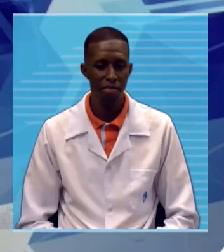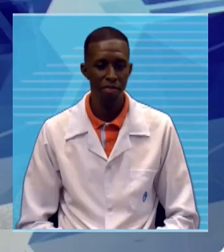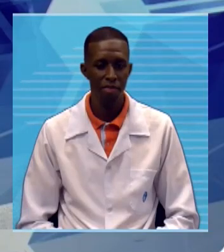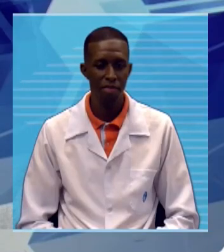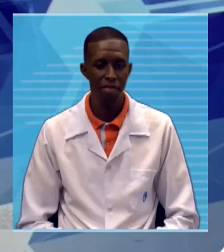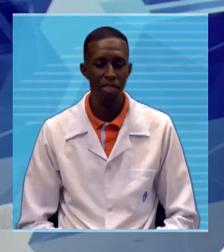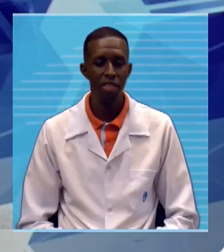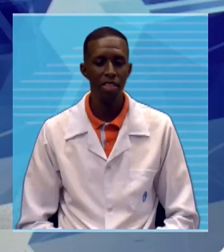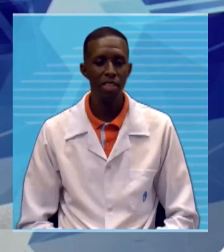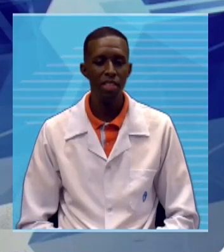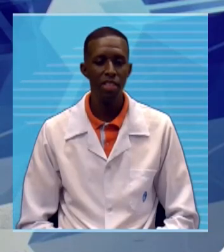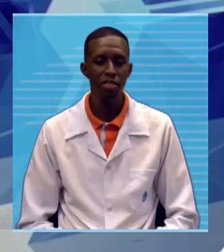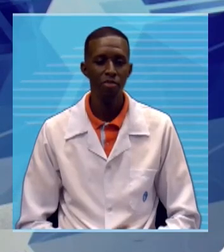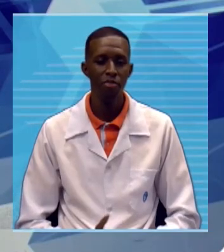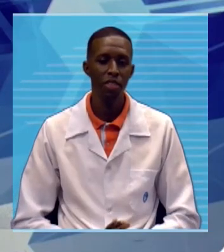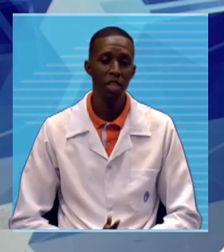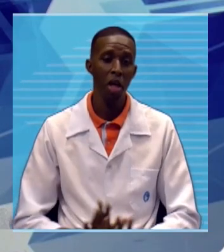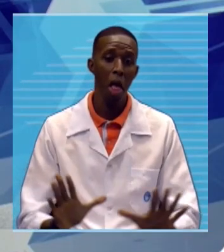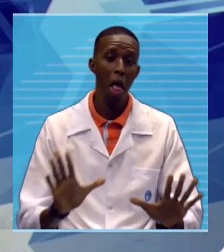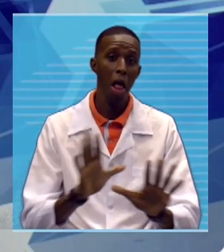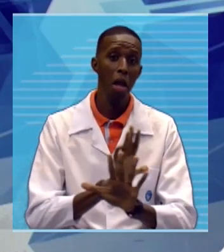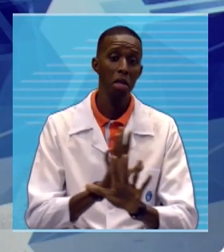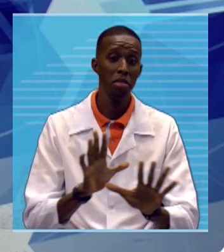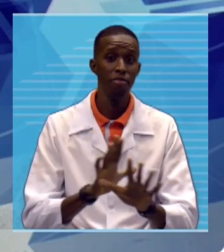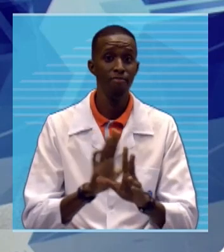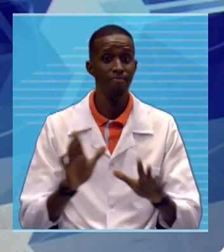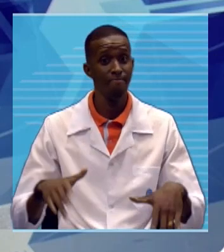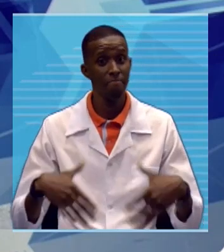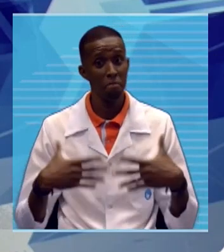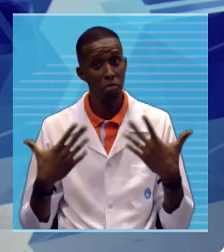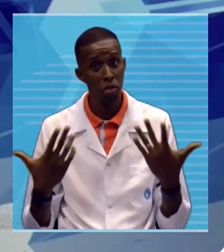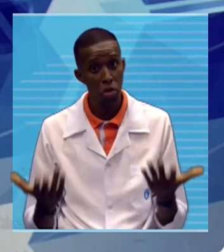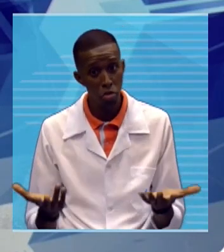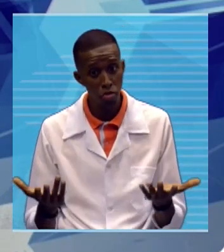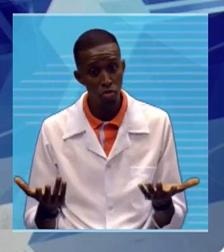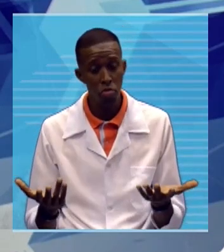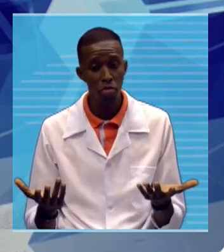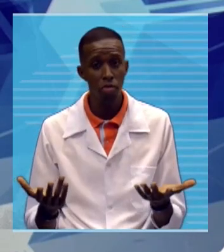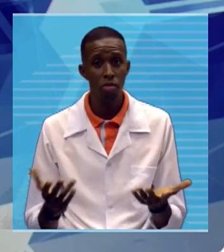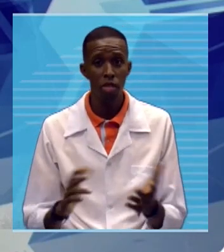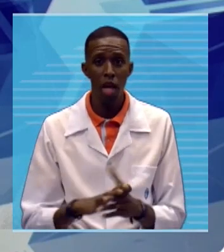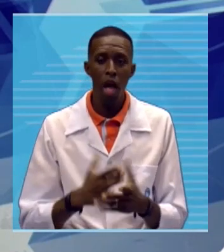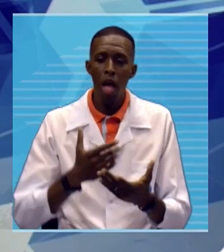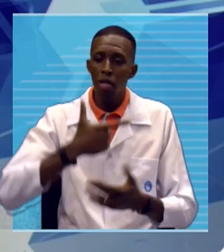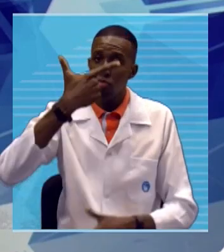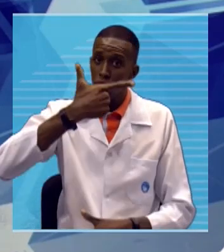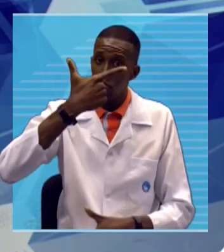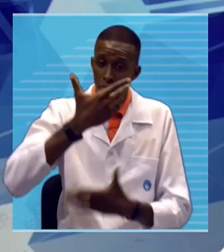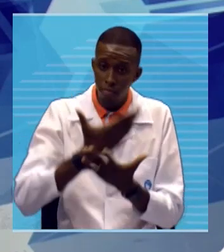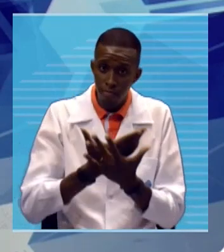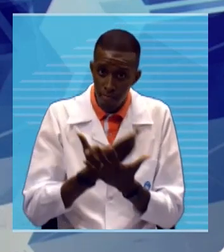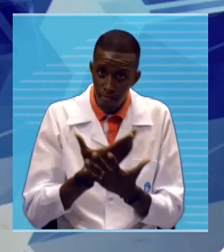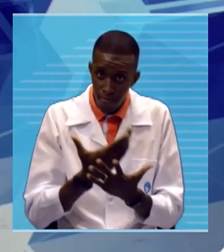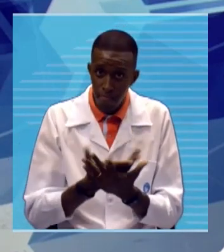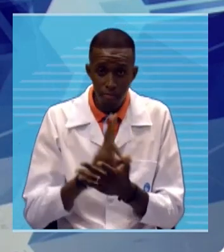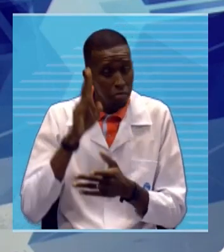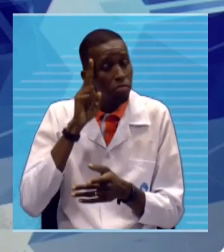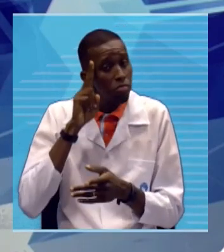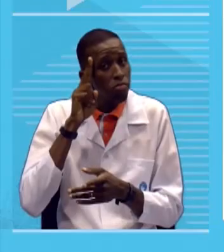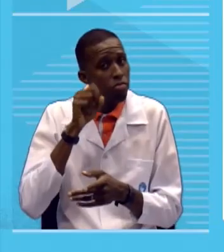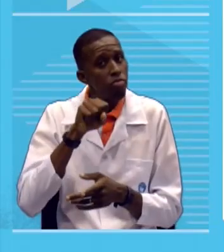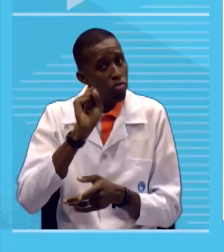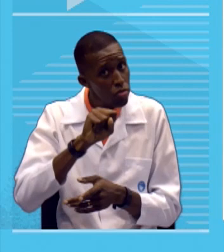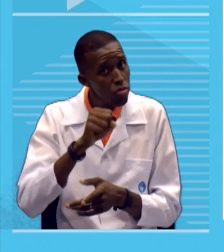Olá, pessoal! Nós estamos agora iniciando a parte 2 da nossa aula de história aqui pelo canal Educação. Hoje nós